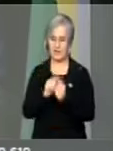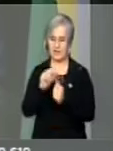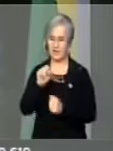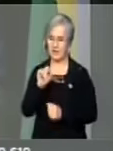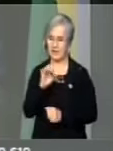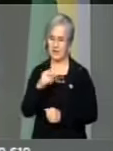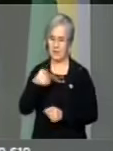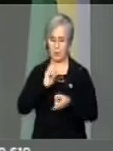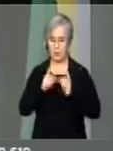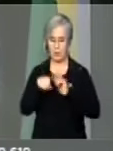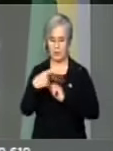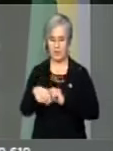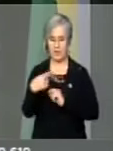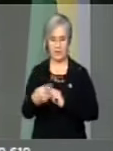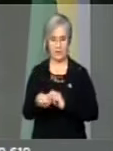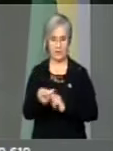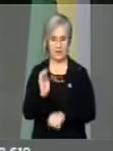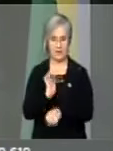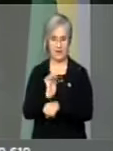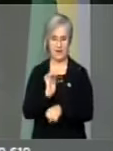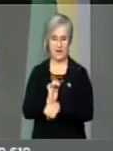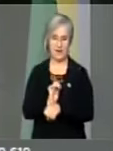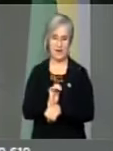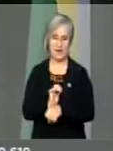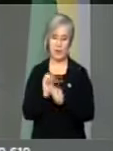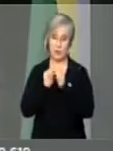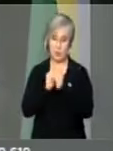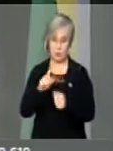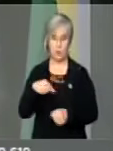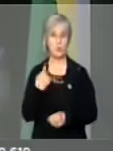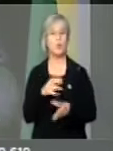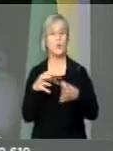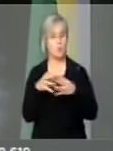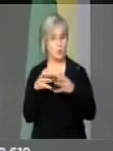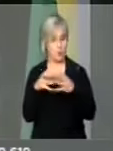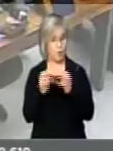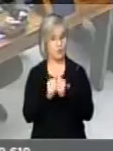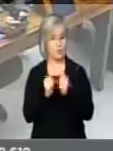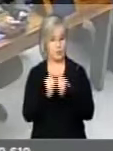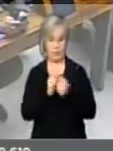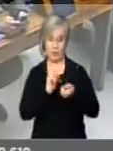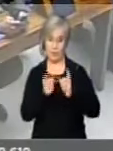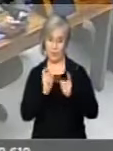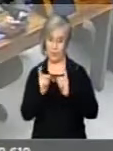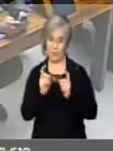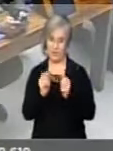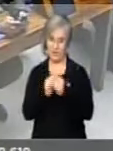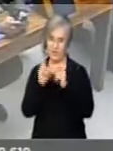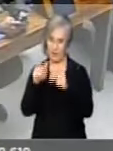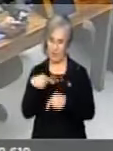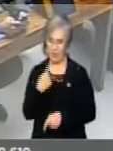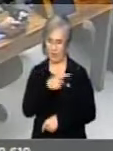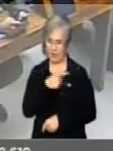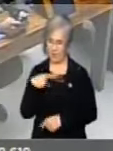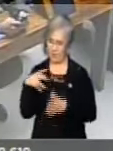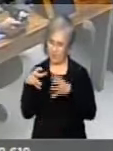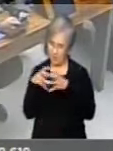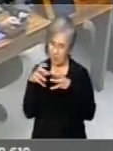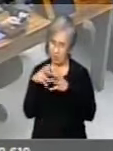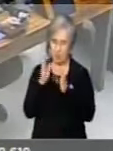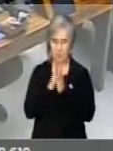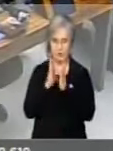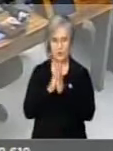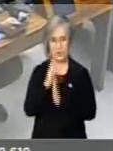nosso estado, e o Sérgio, do Fé e Política, que acompanham o nosso grupo, que são aí de fato os nossos pastores, o nosso grupo de oração